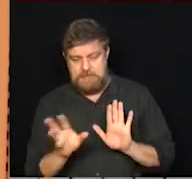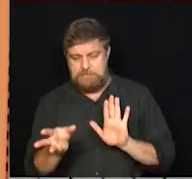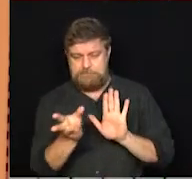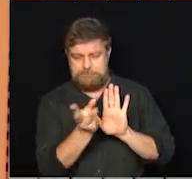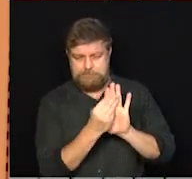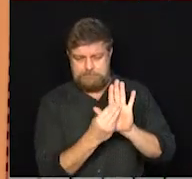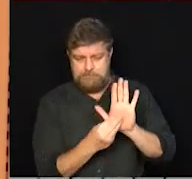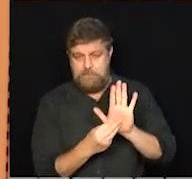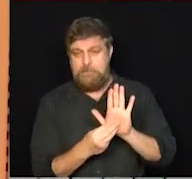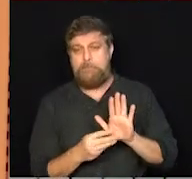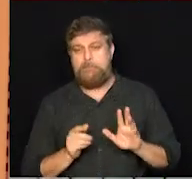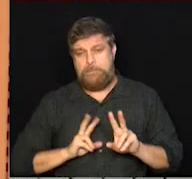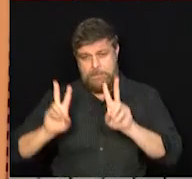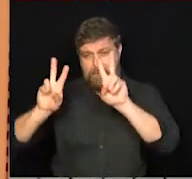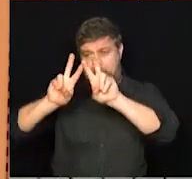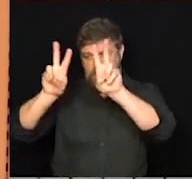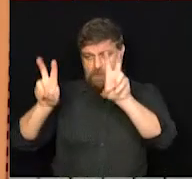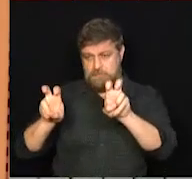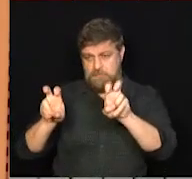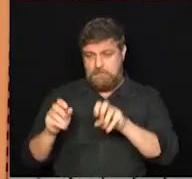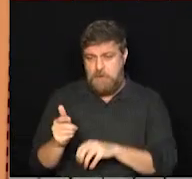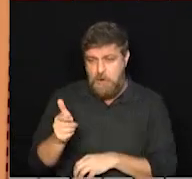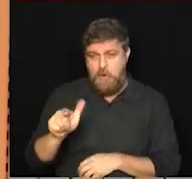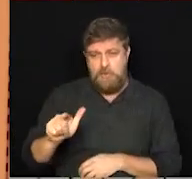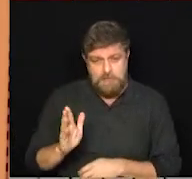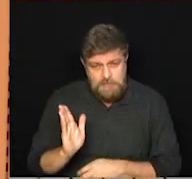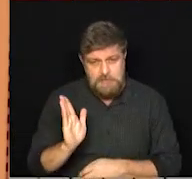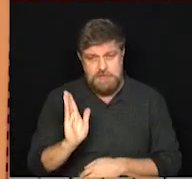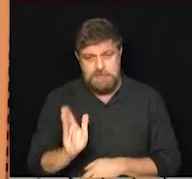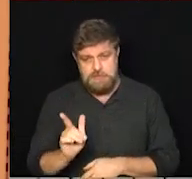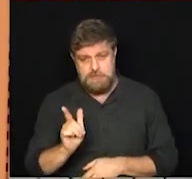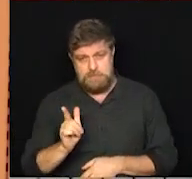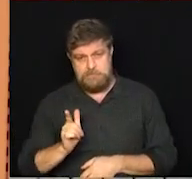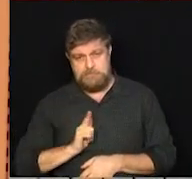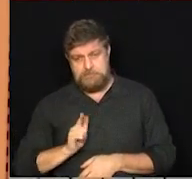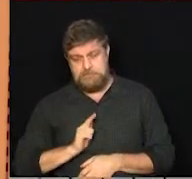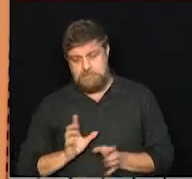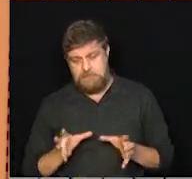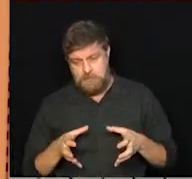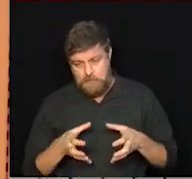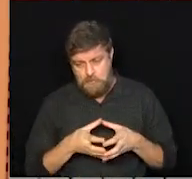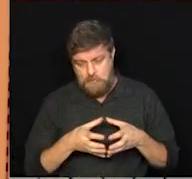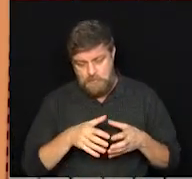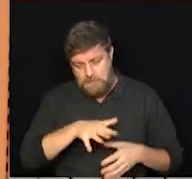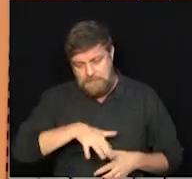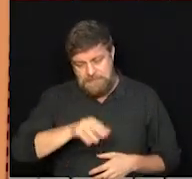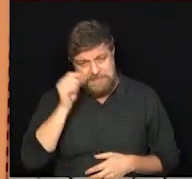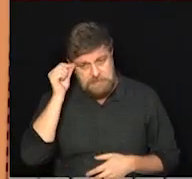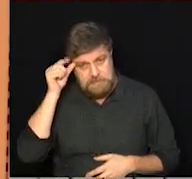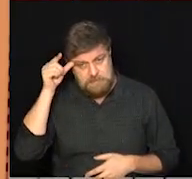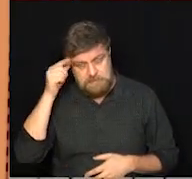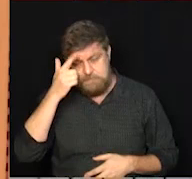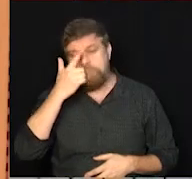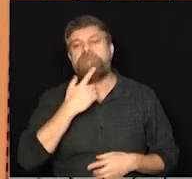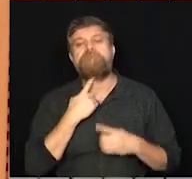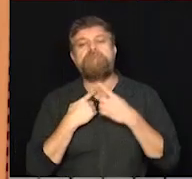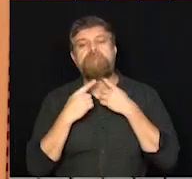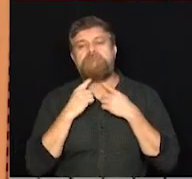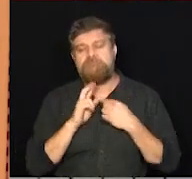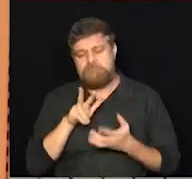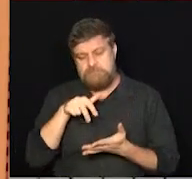dessa outra pauta e já colocar aqui a comissão de Cultura à disposição